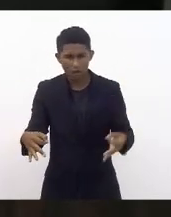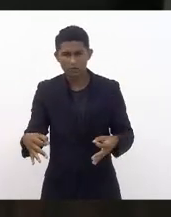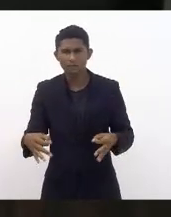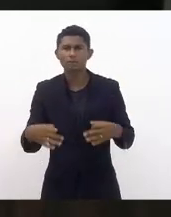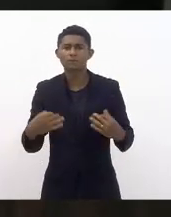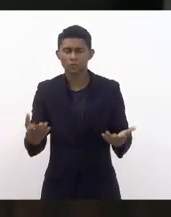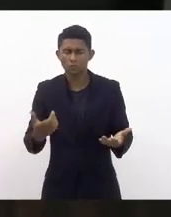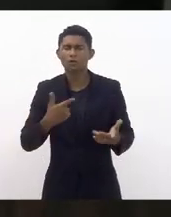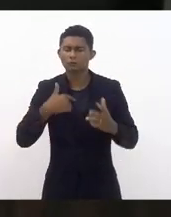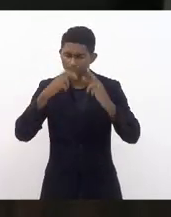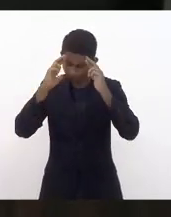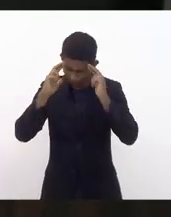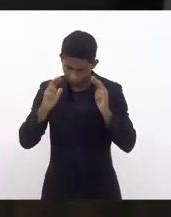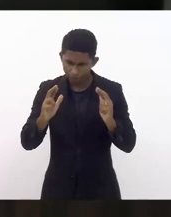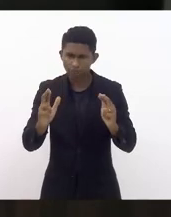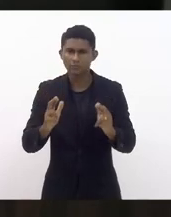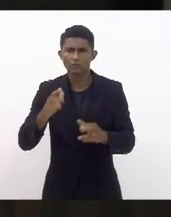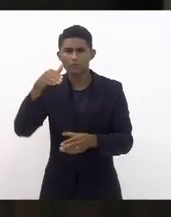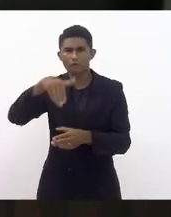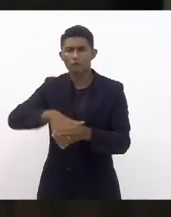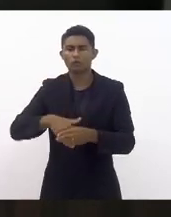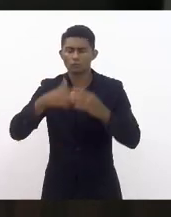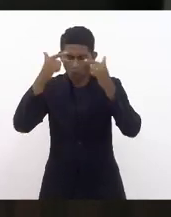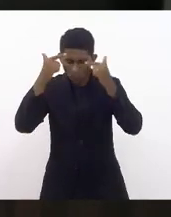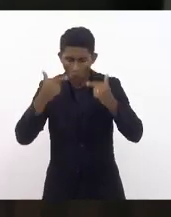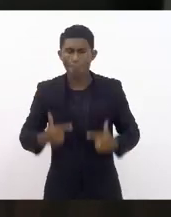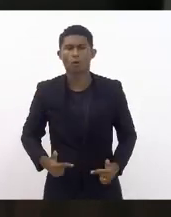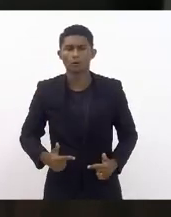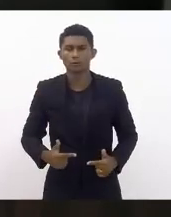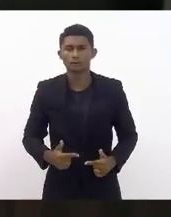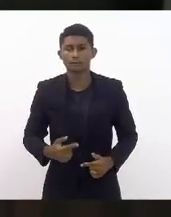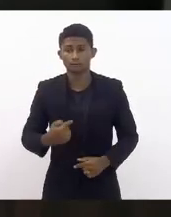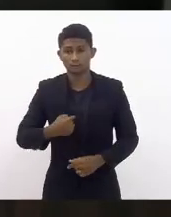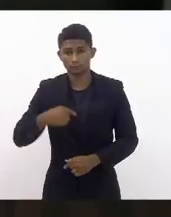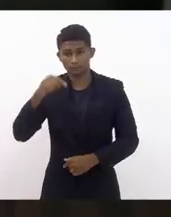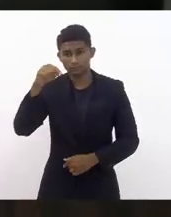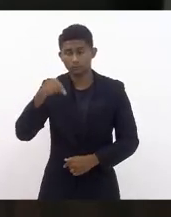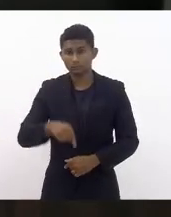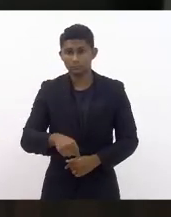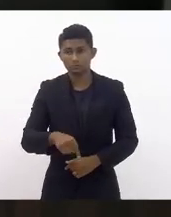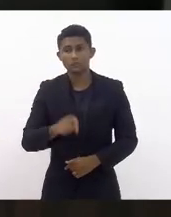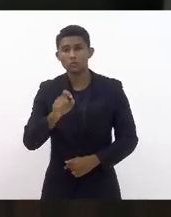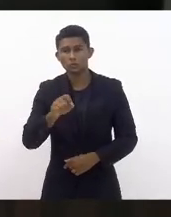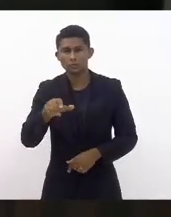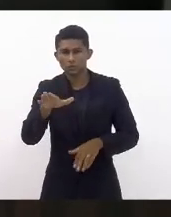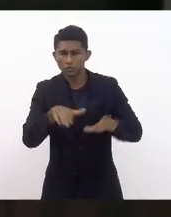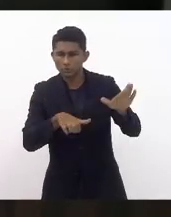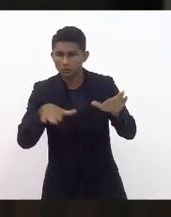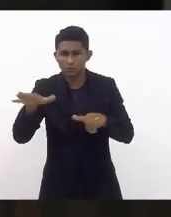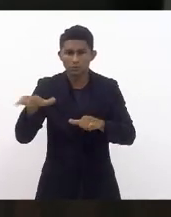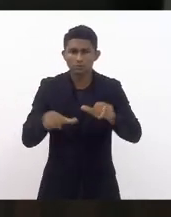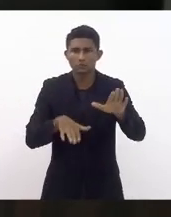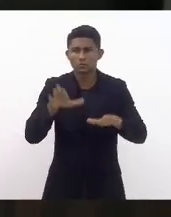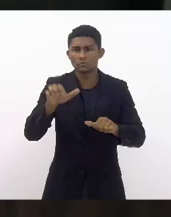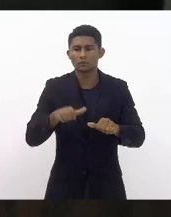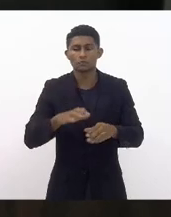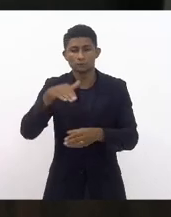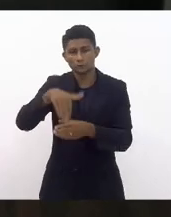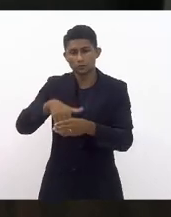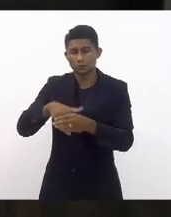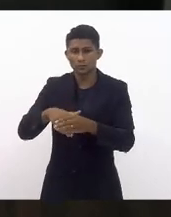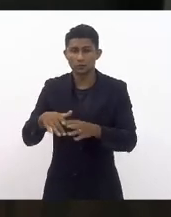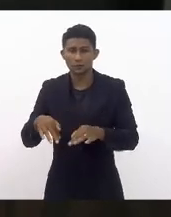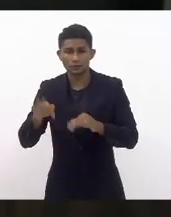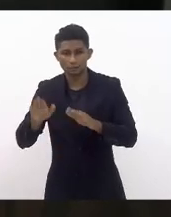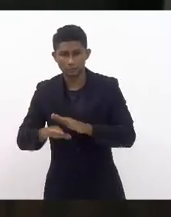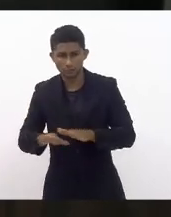eu respeitei e votei pela abstenção. Vou fazer as chamadas, vou encerrar a votação,